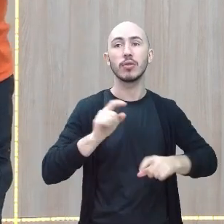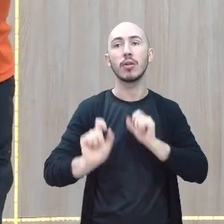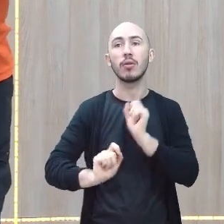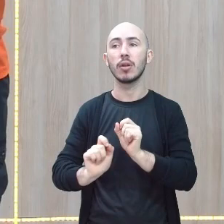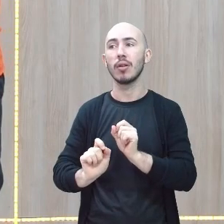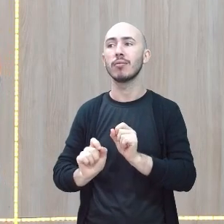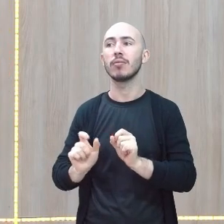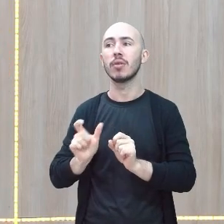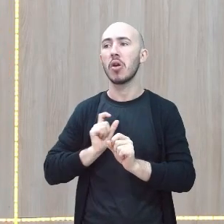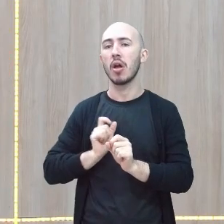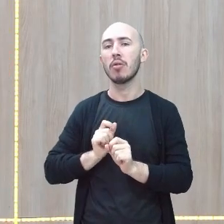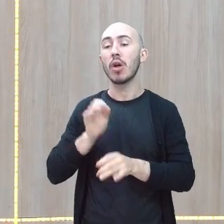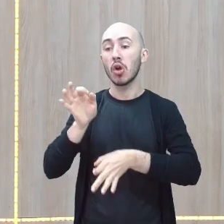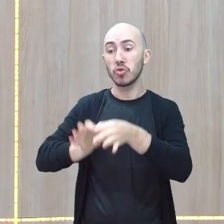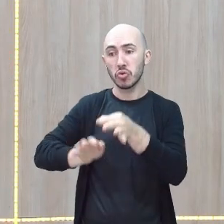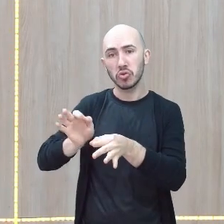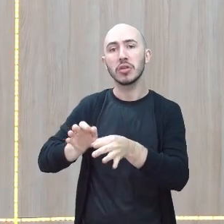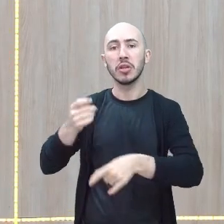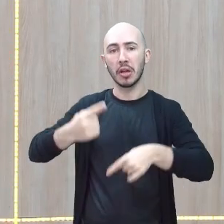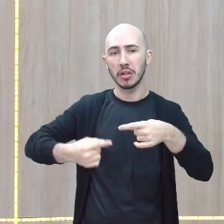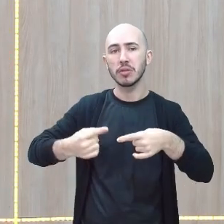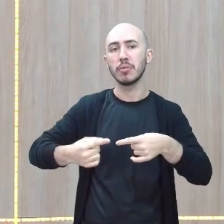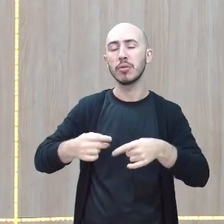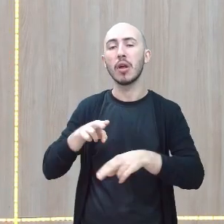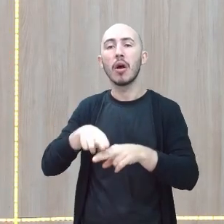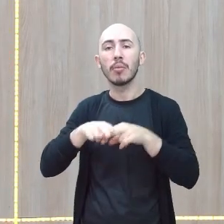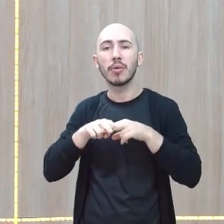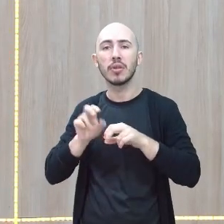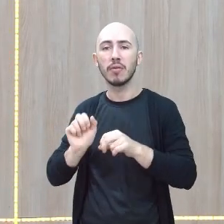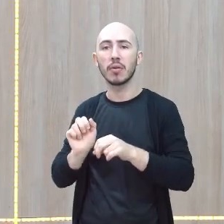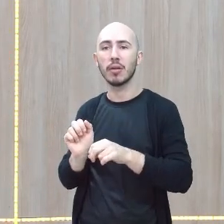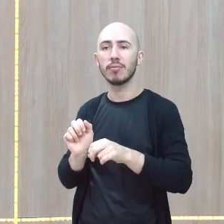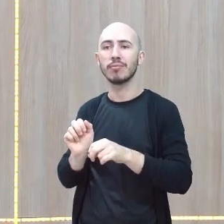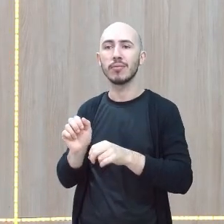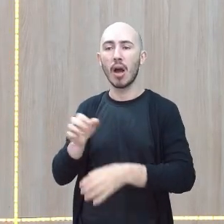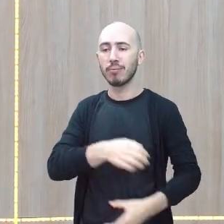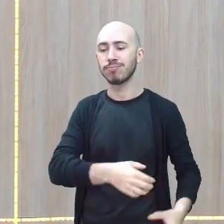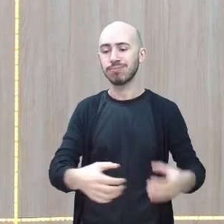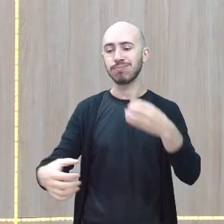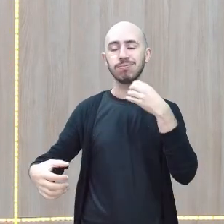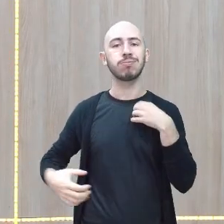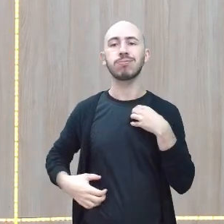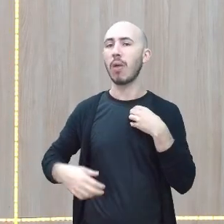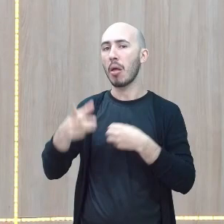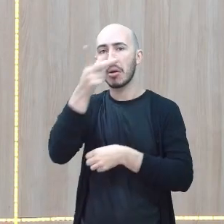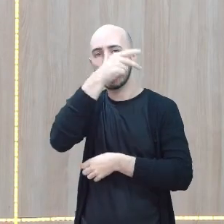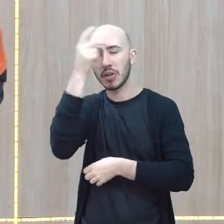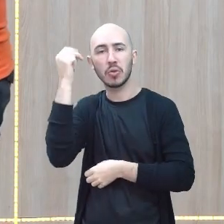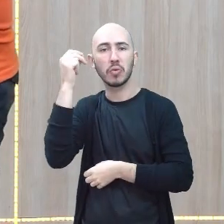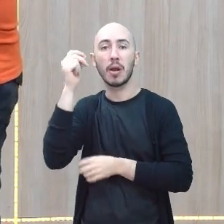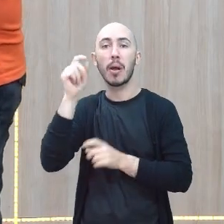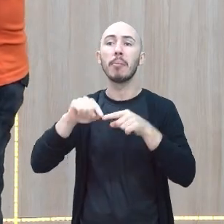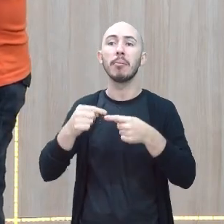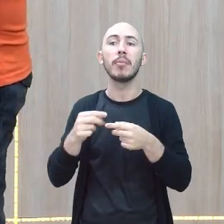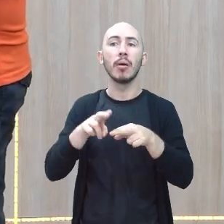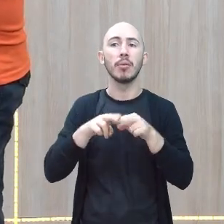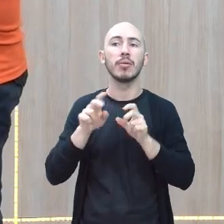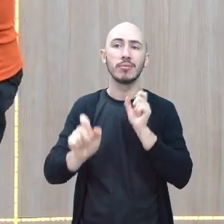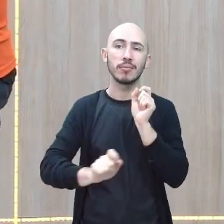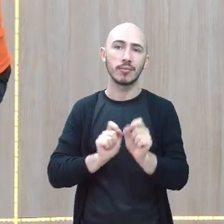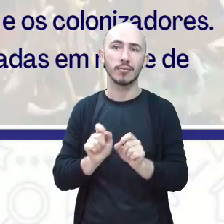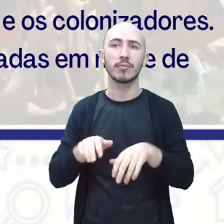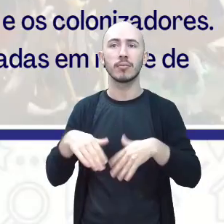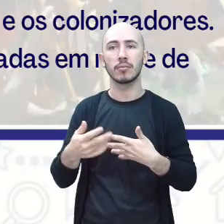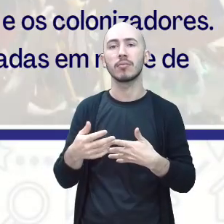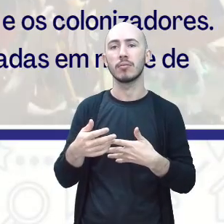não assumisse, né, o poder, né, executivo na prefeitura. Então, os Xucuru